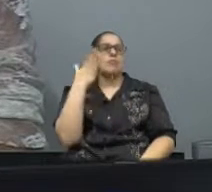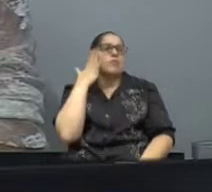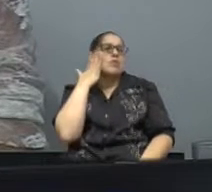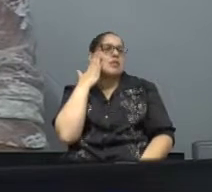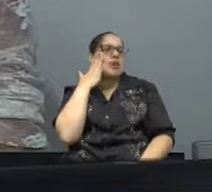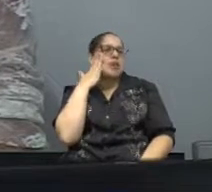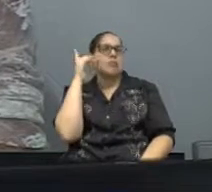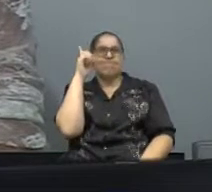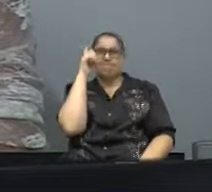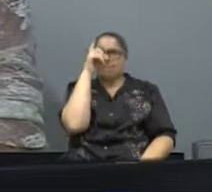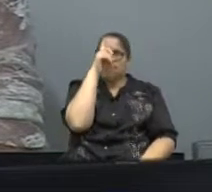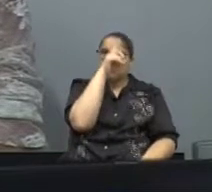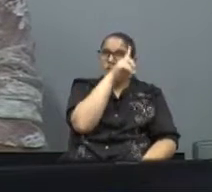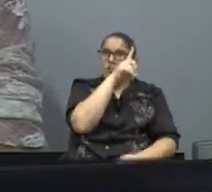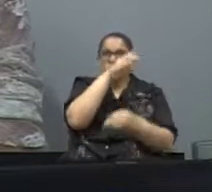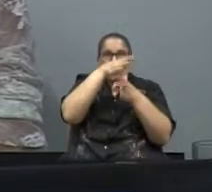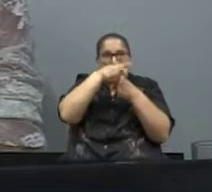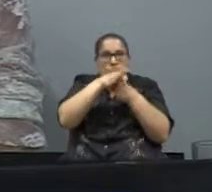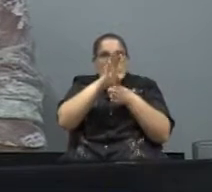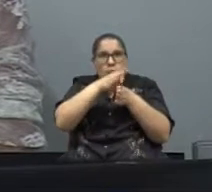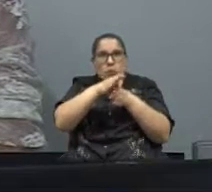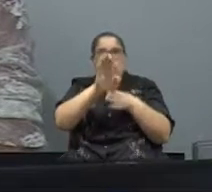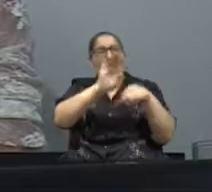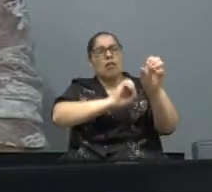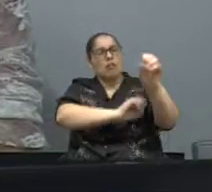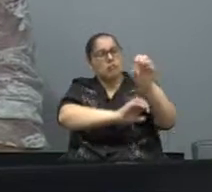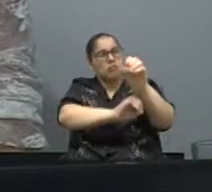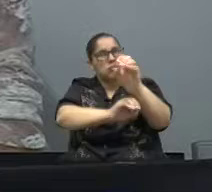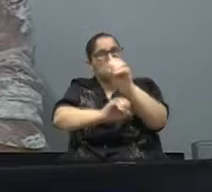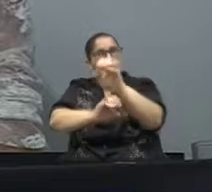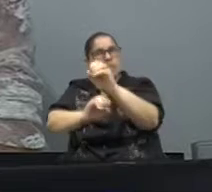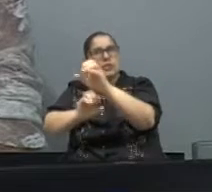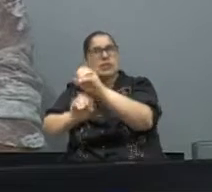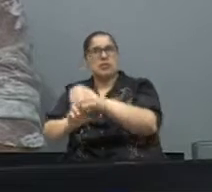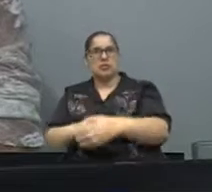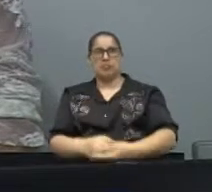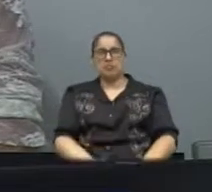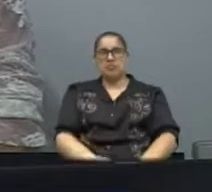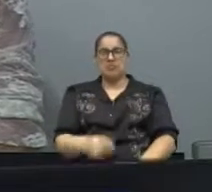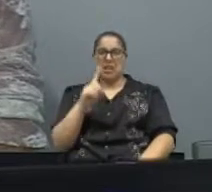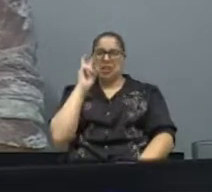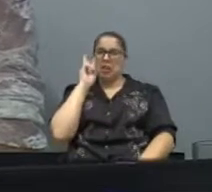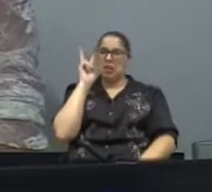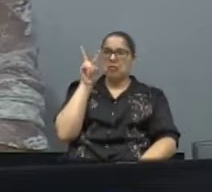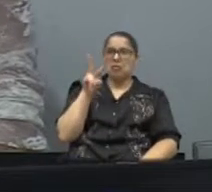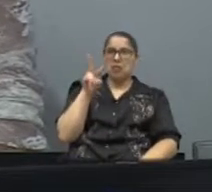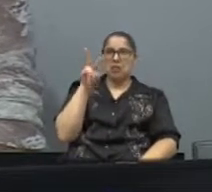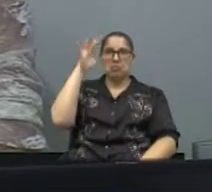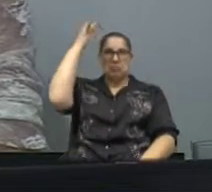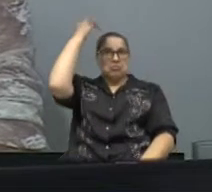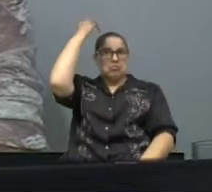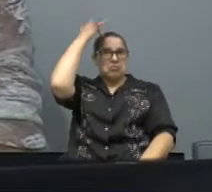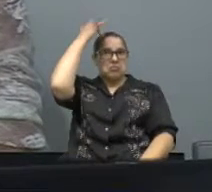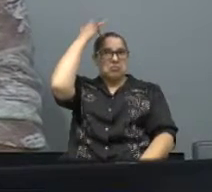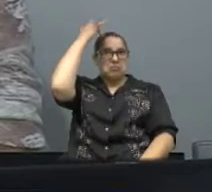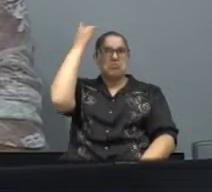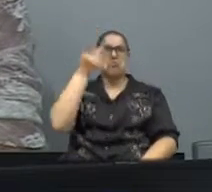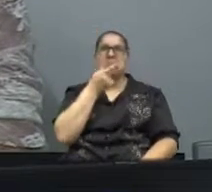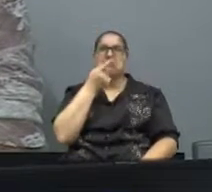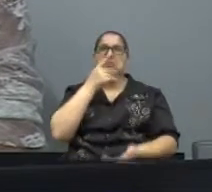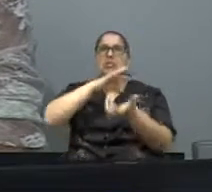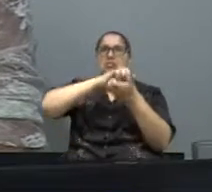Então, quando você vê alguma coisa nesse sentido, e ainda dizendo que isso é arte, não é o caso, não vamos trabalhar nessa